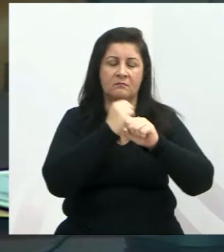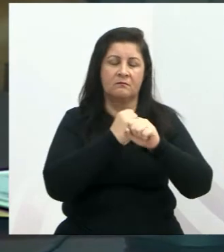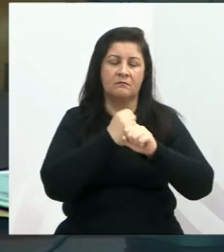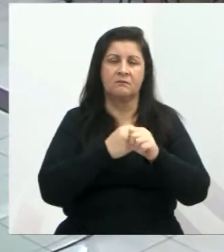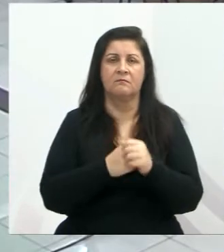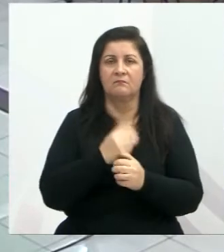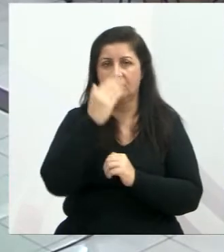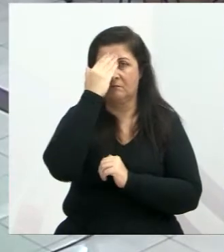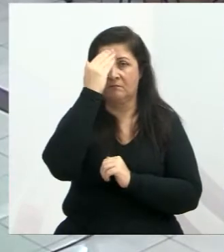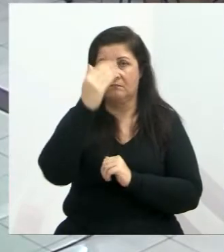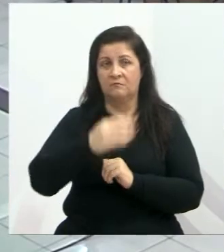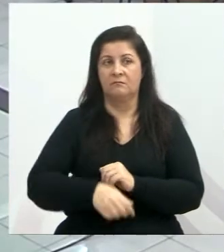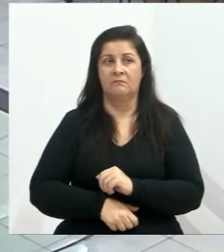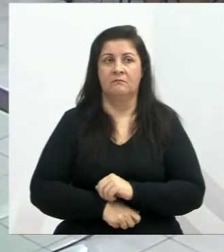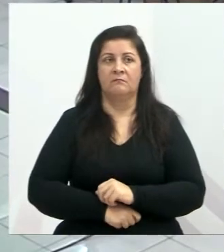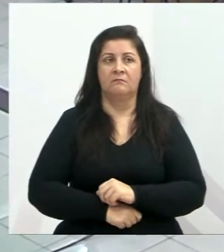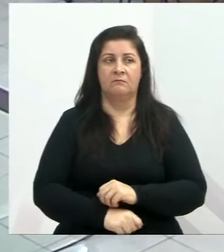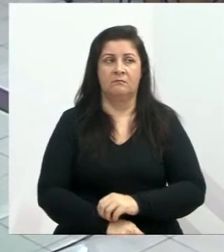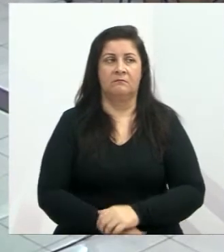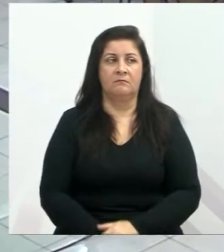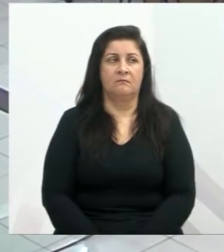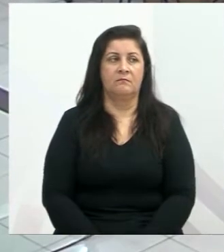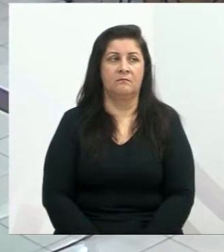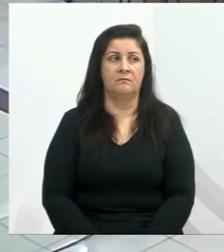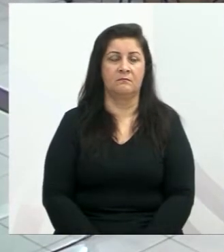Muito obrigado.